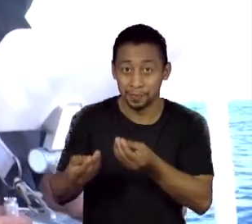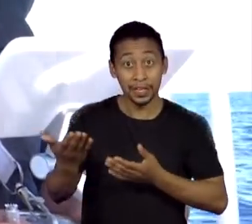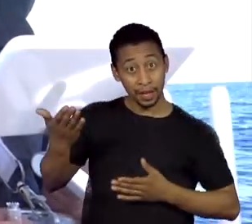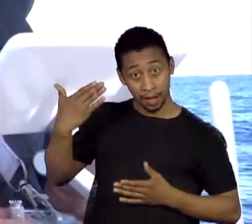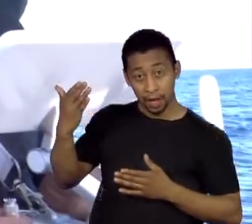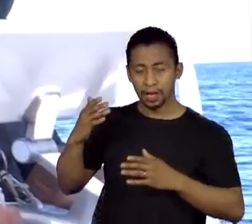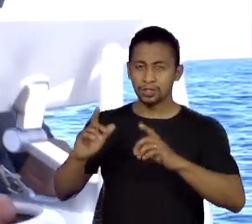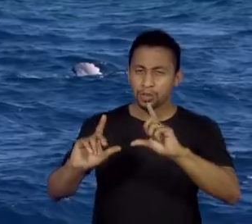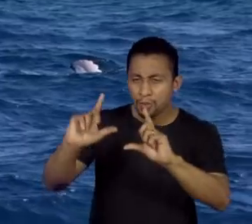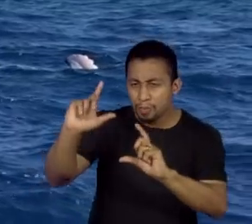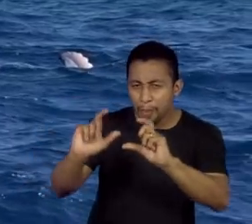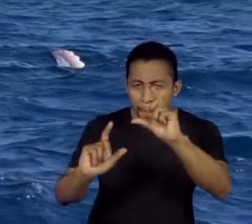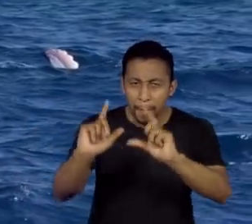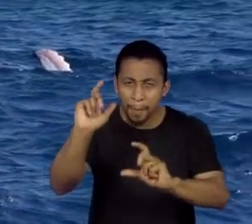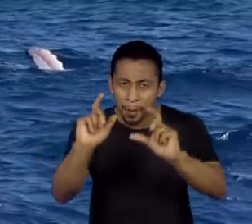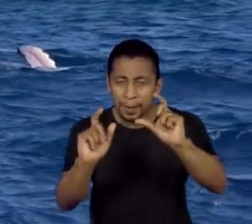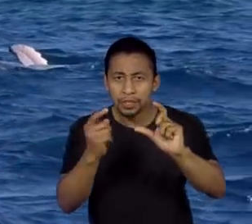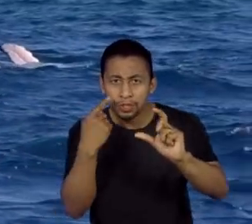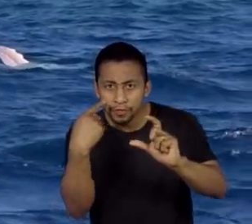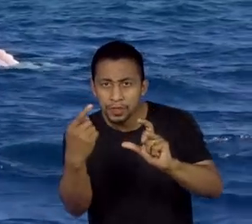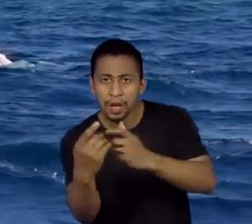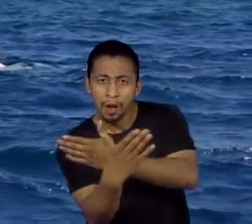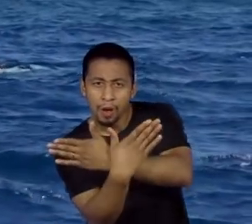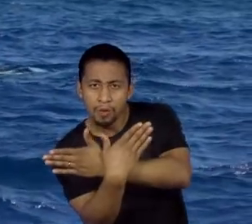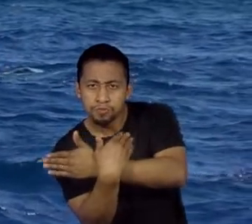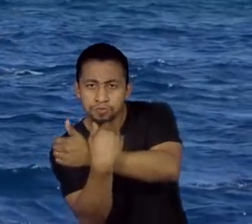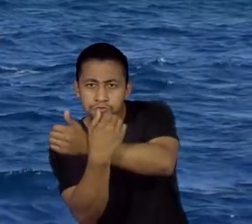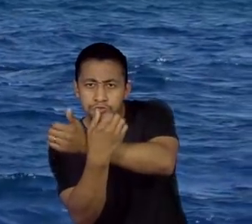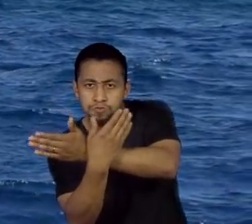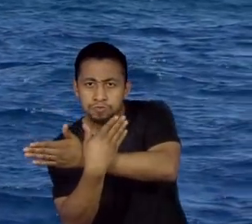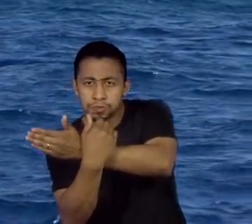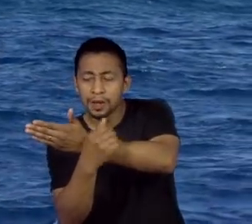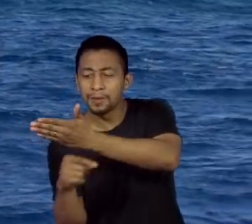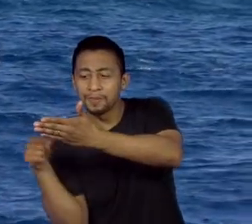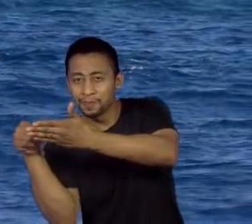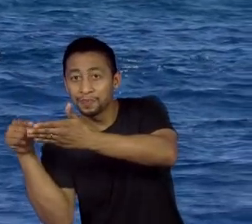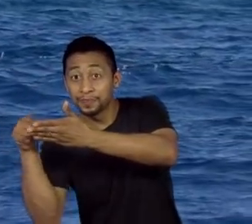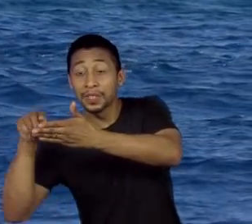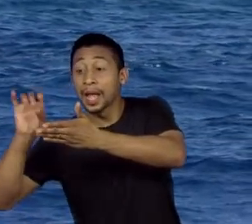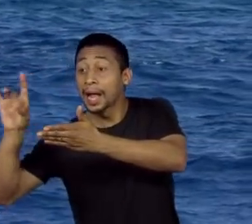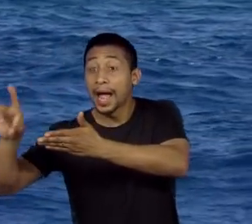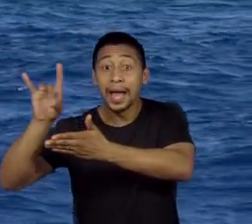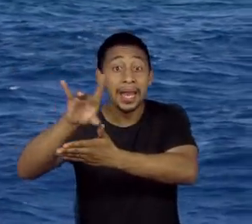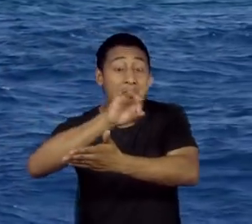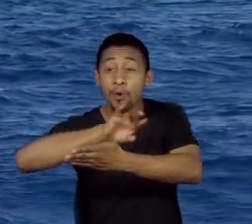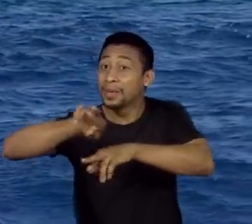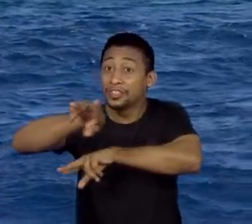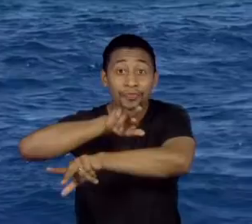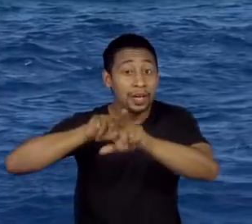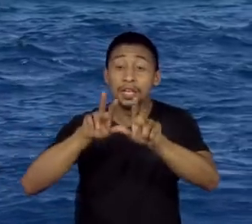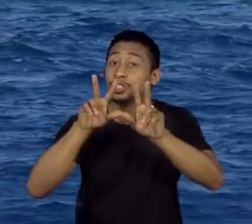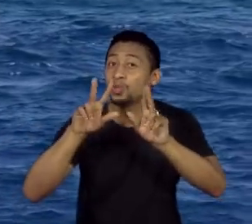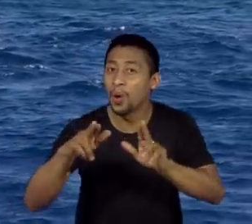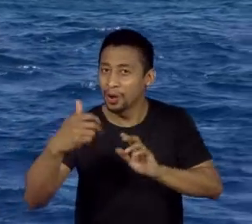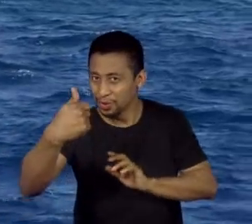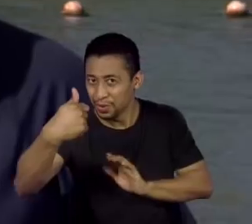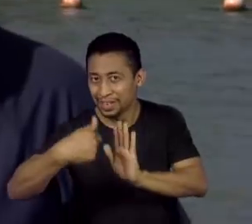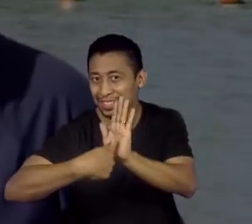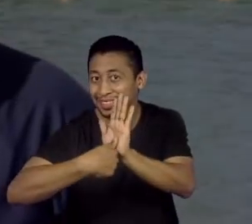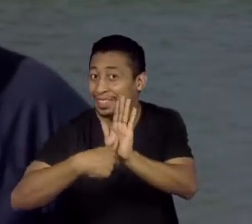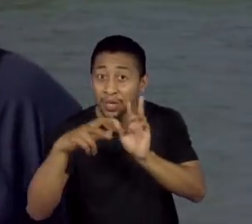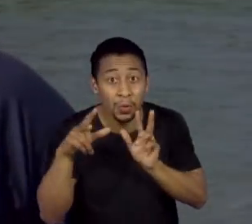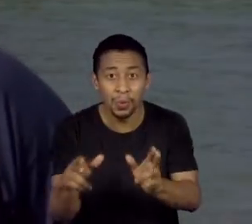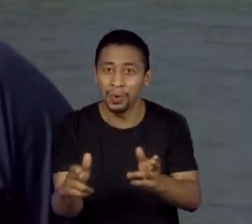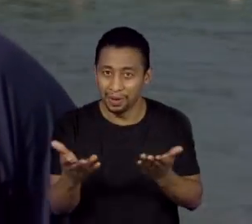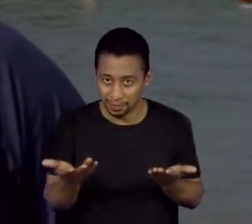fotoidentificação da baleia através da nadadeira caudal, que cada baleia tem tipo uma impressão digital na caudal, né? Cada caudal é diferente. Com o